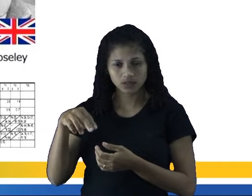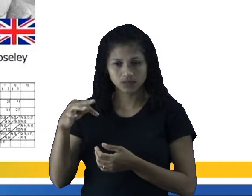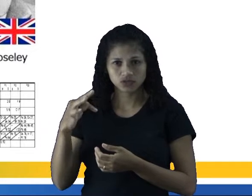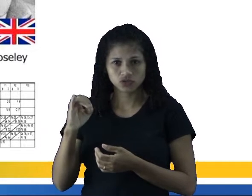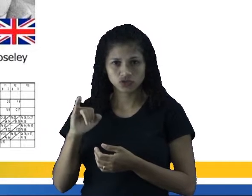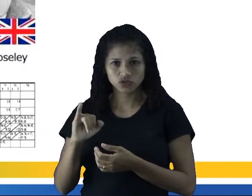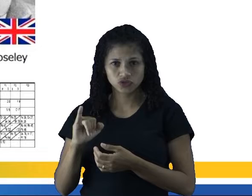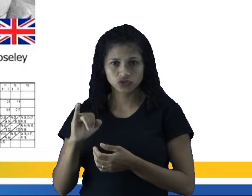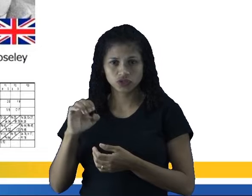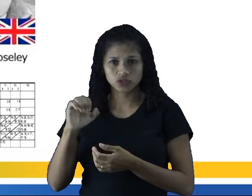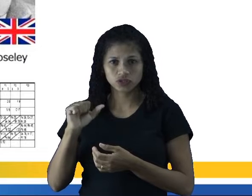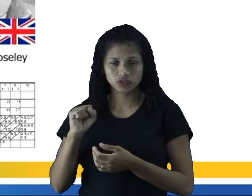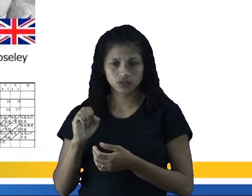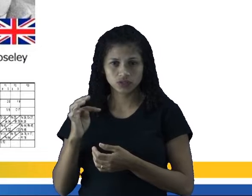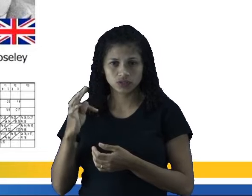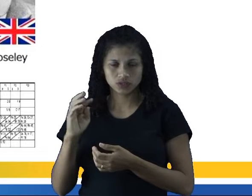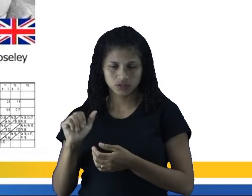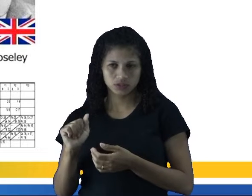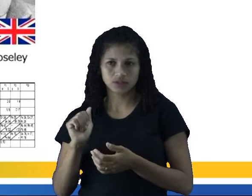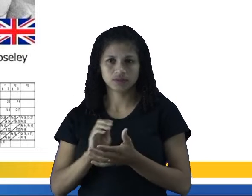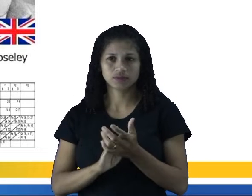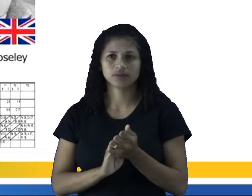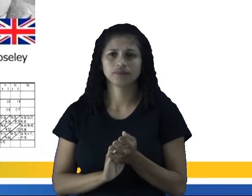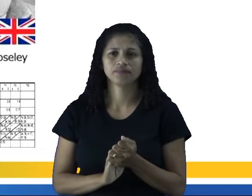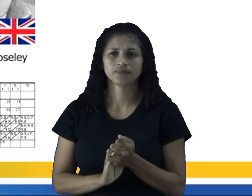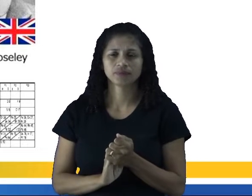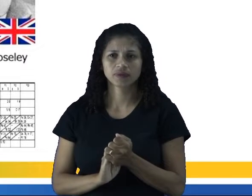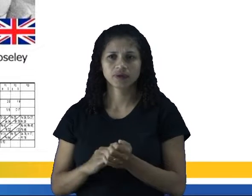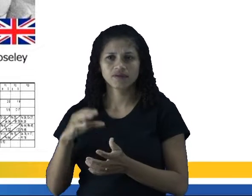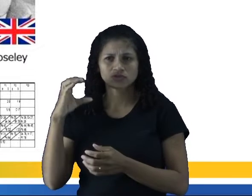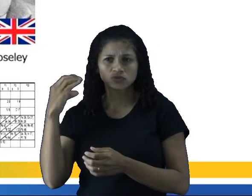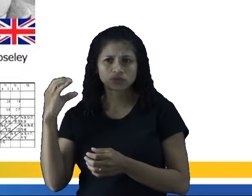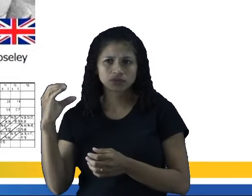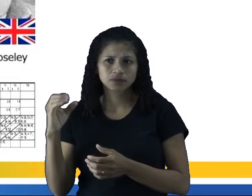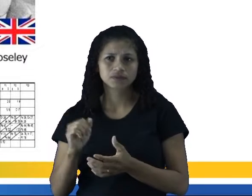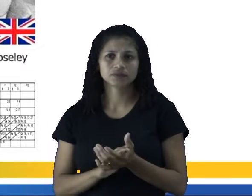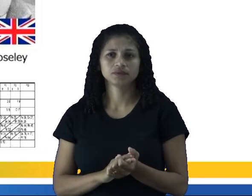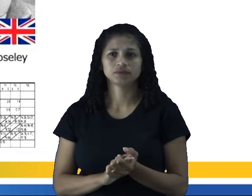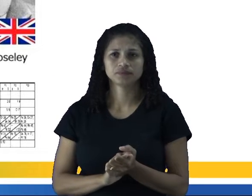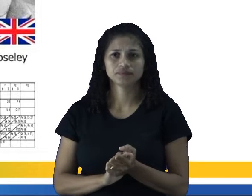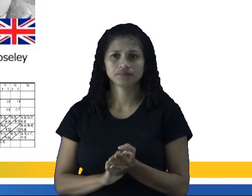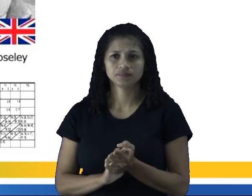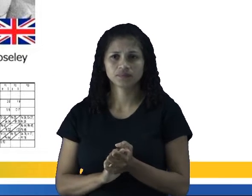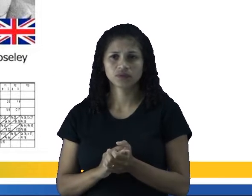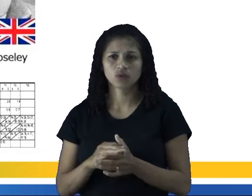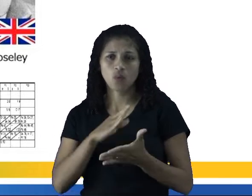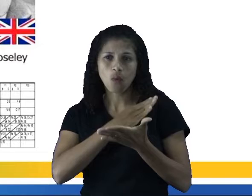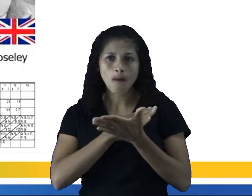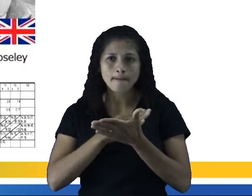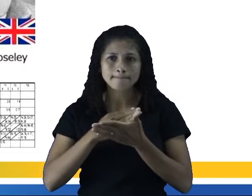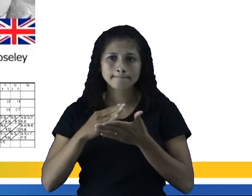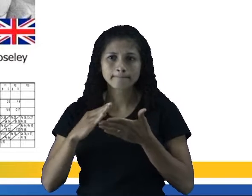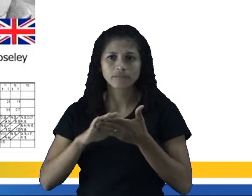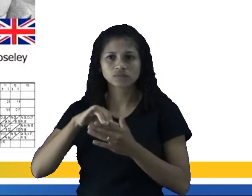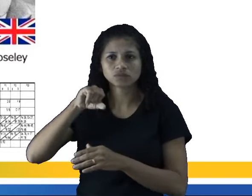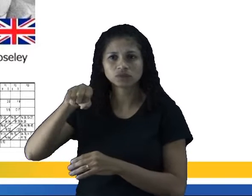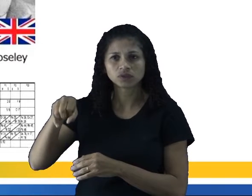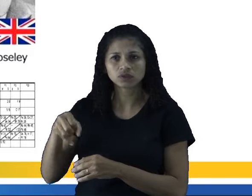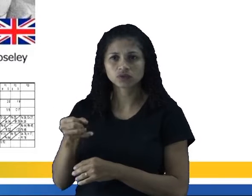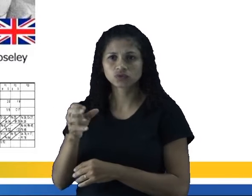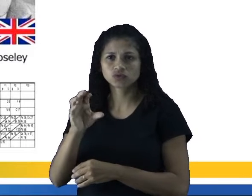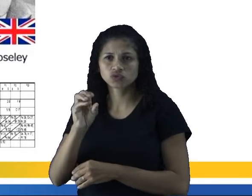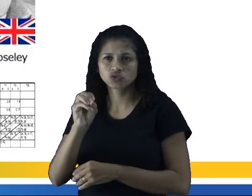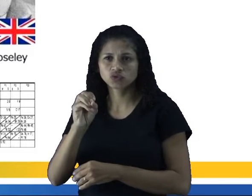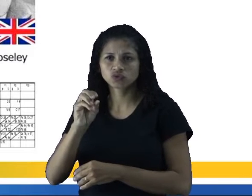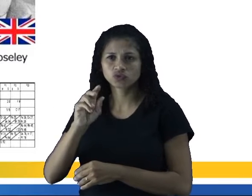na qual a gente pudesse ter todas essas informações. Então, a gente começou ali com Johann Dobenheimer, né? Então, ele veio